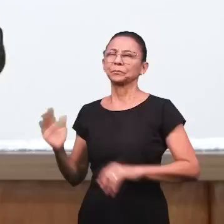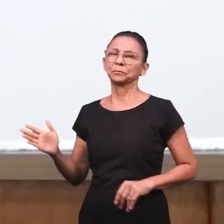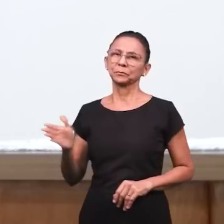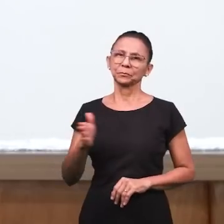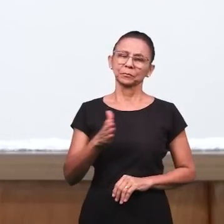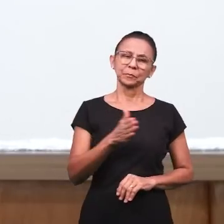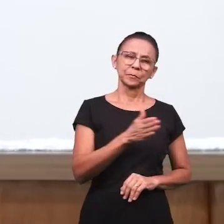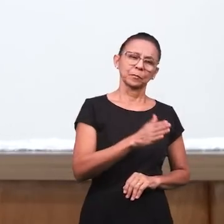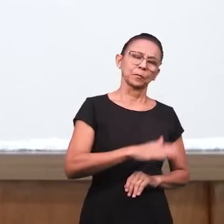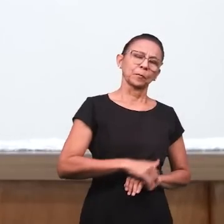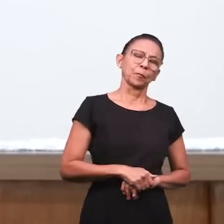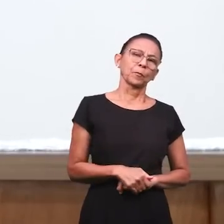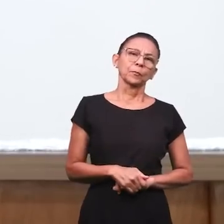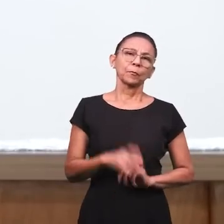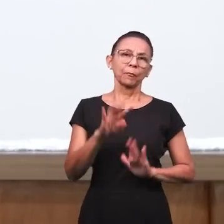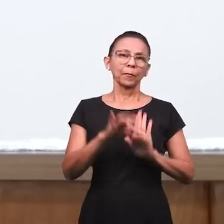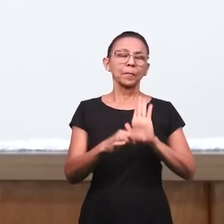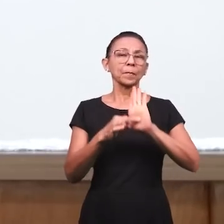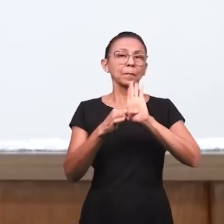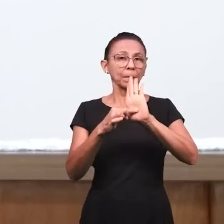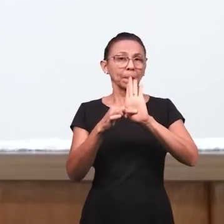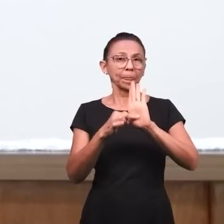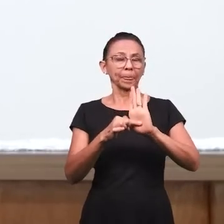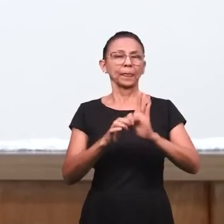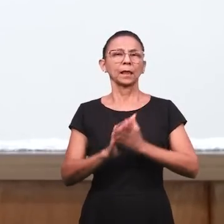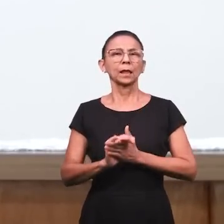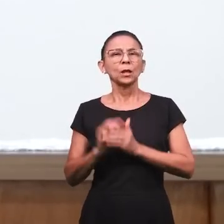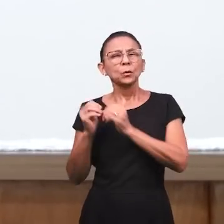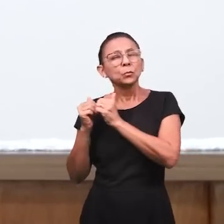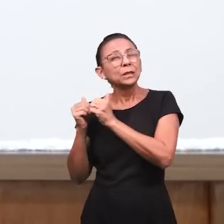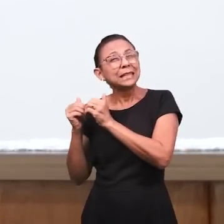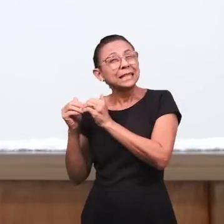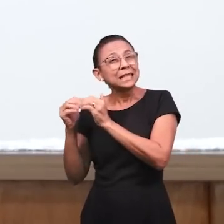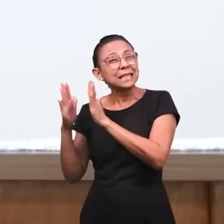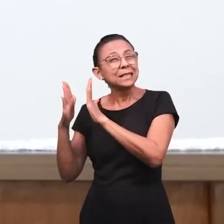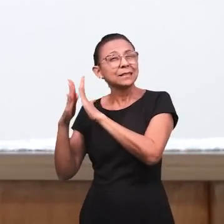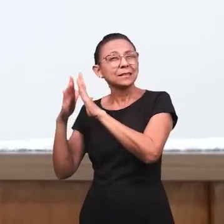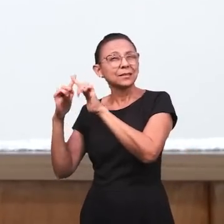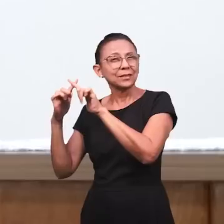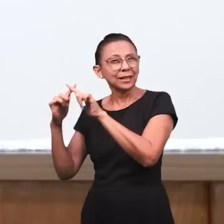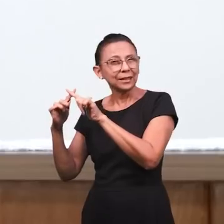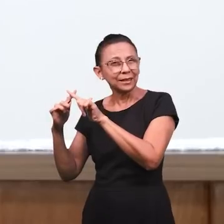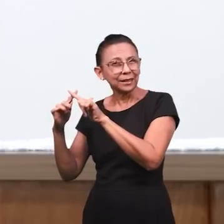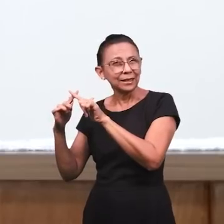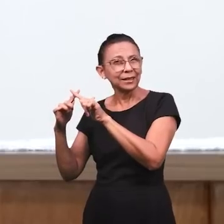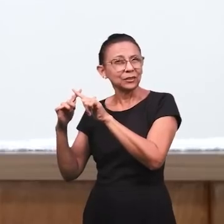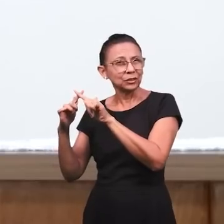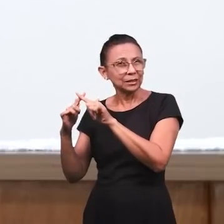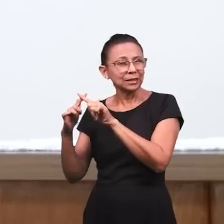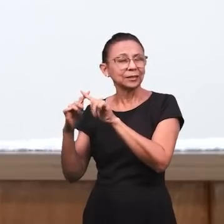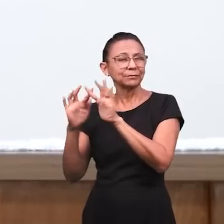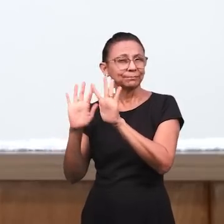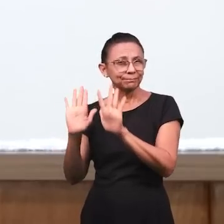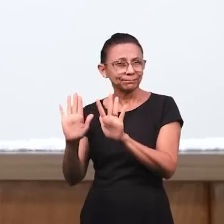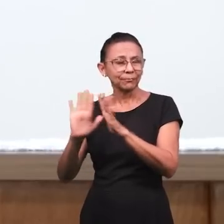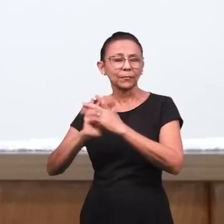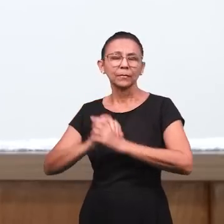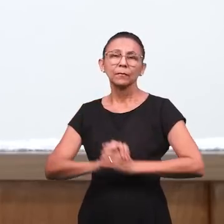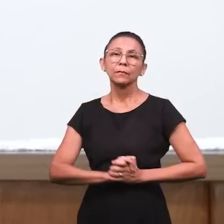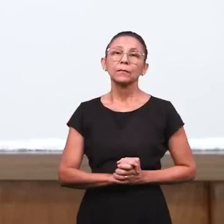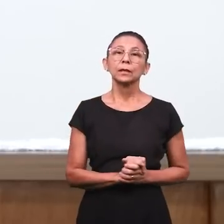início dela, mas podemos fazer aqui uma aplicação desse momento, porque era perto da